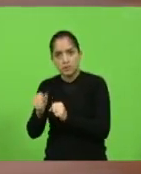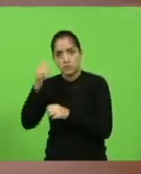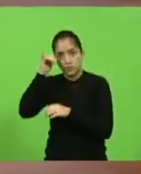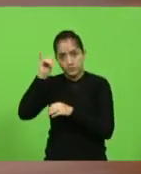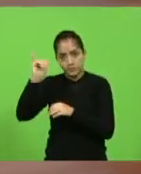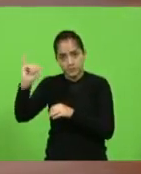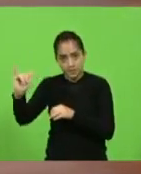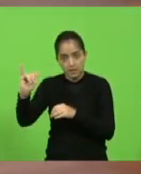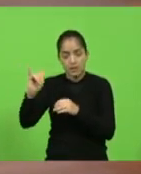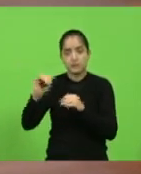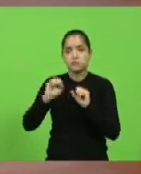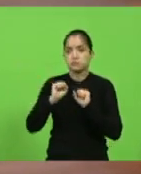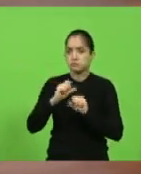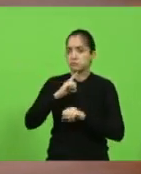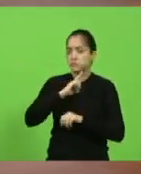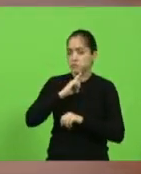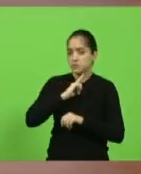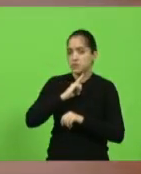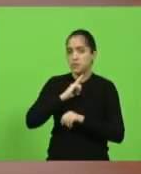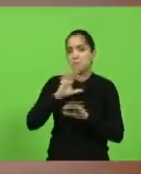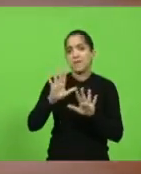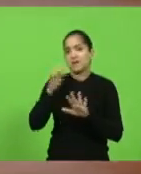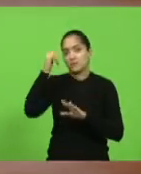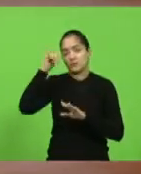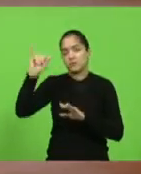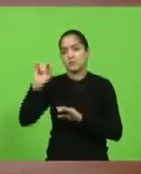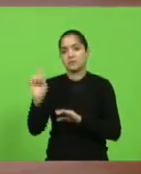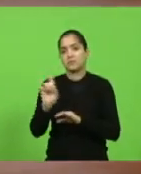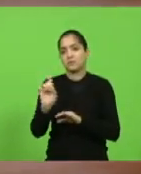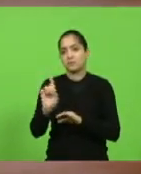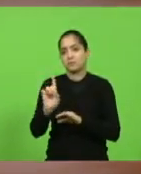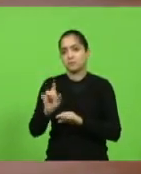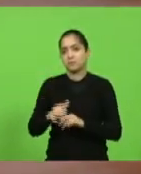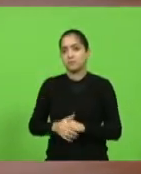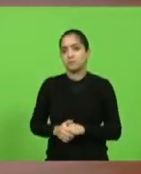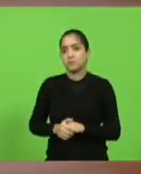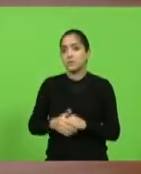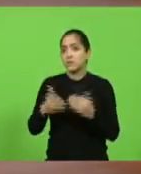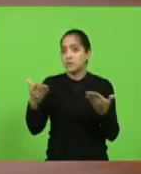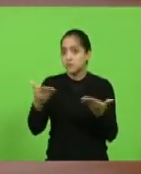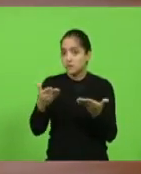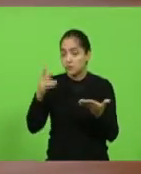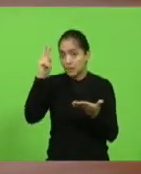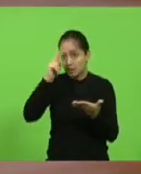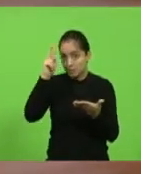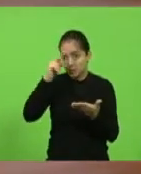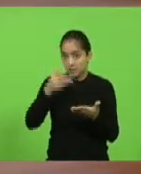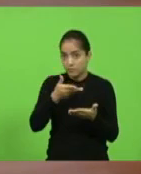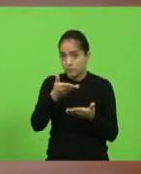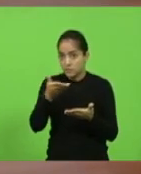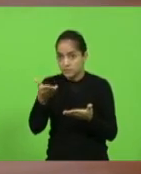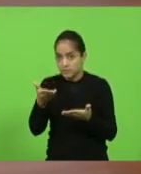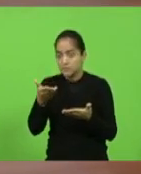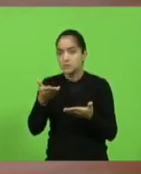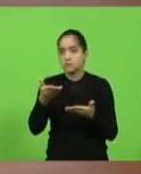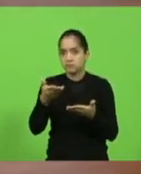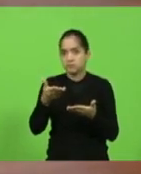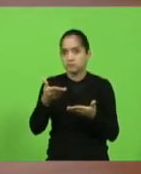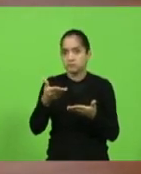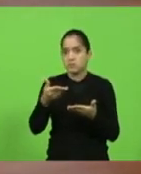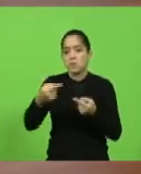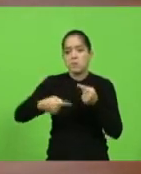resultado para o Estado e não evitou. Por fim, eu gostaria aqui de lembrar do caráter político do presente